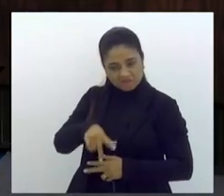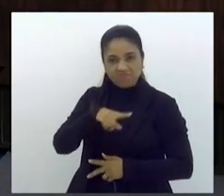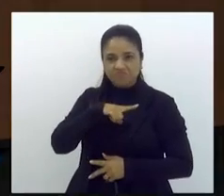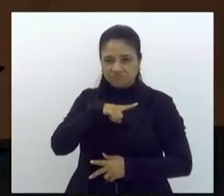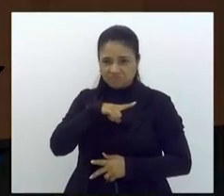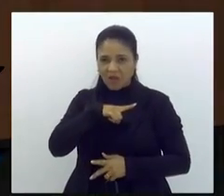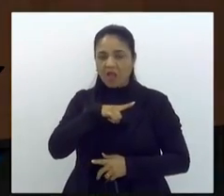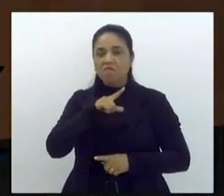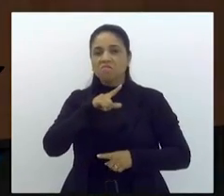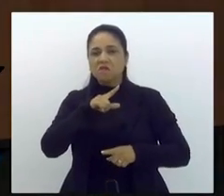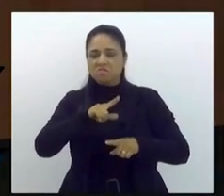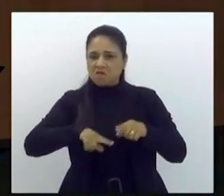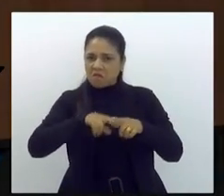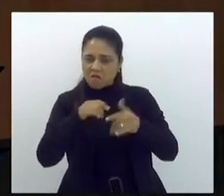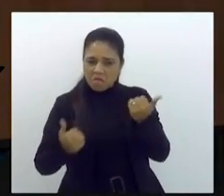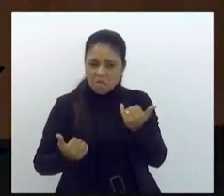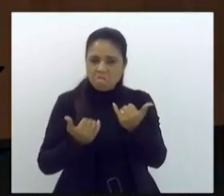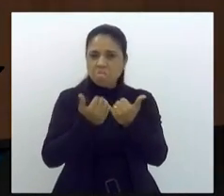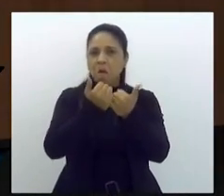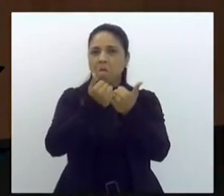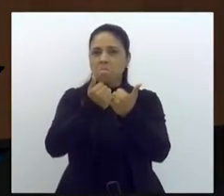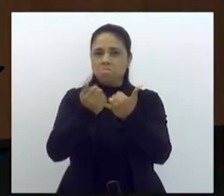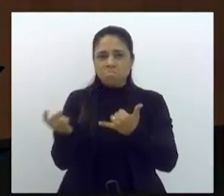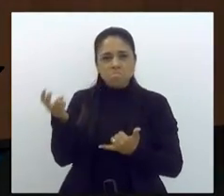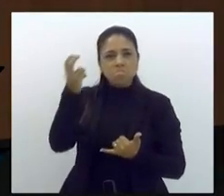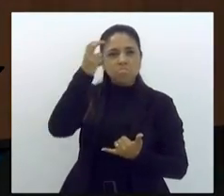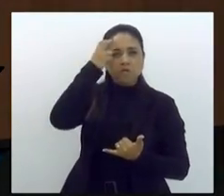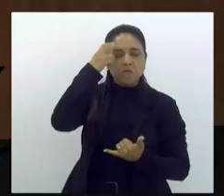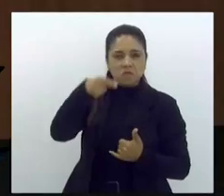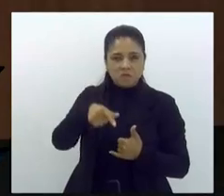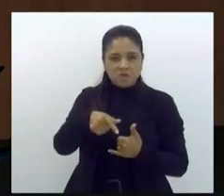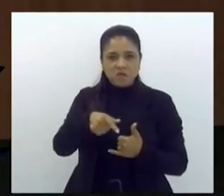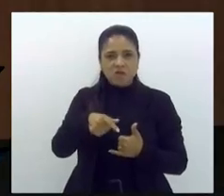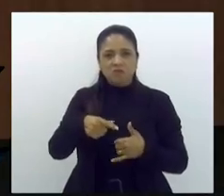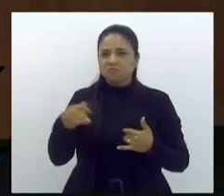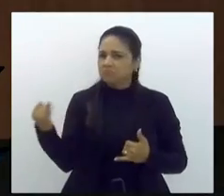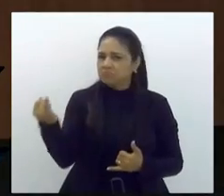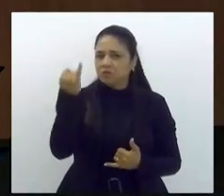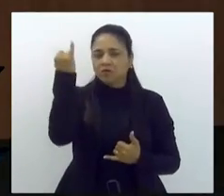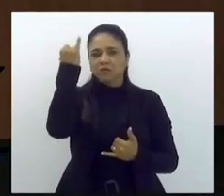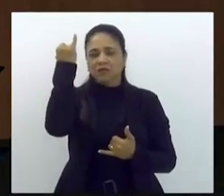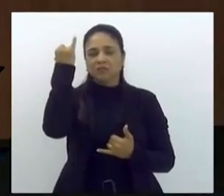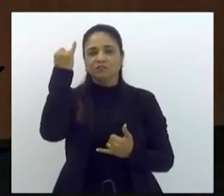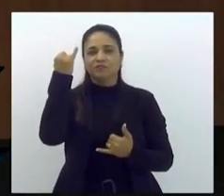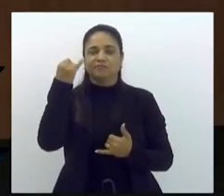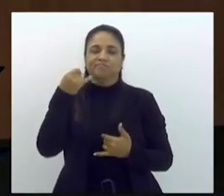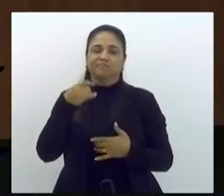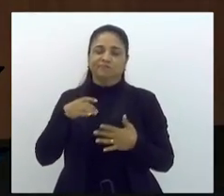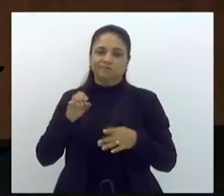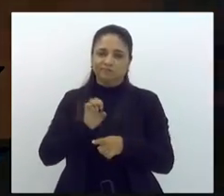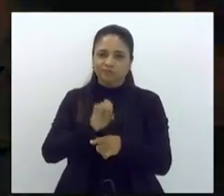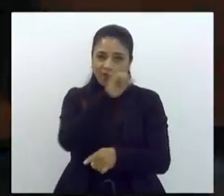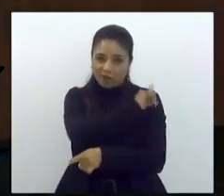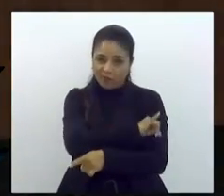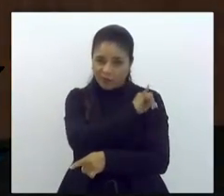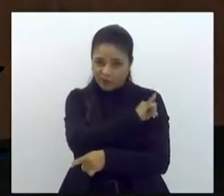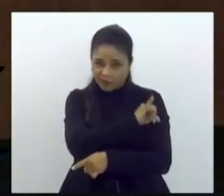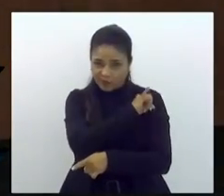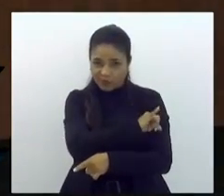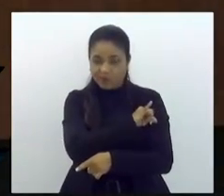equipamento equipamento cultural muito importante para cultura para os fazedores de cultura do Estado do Rio de Janeiro